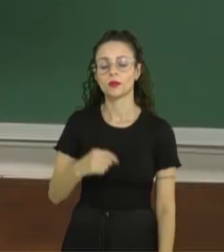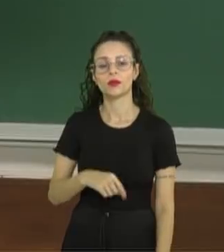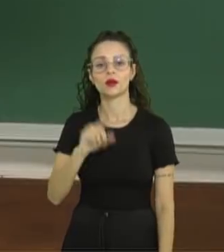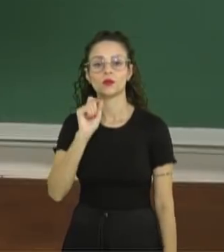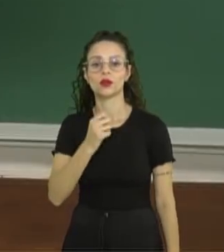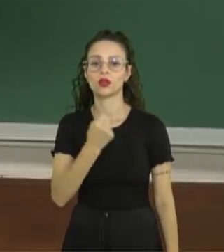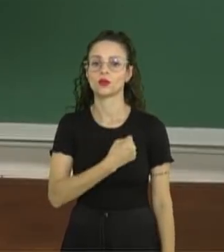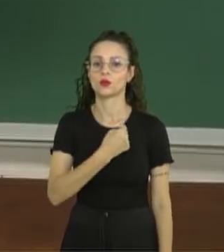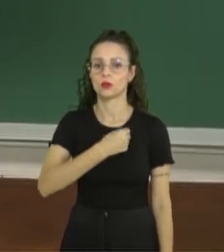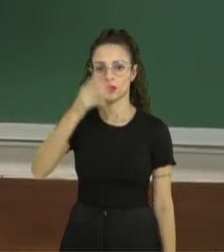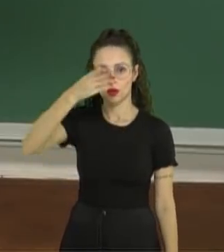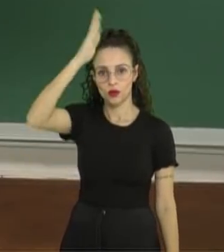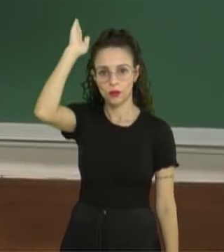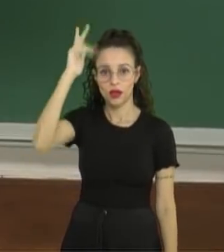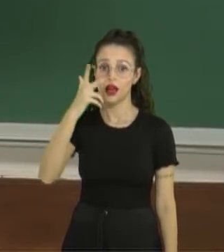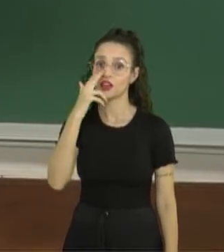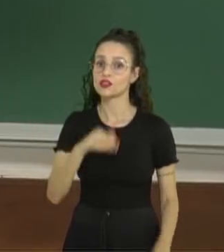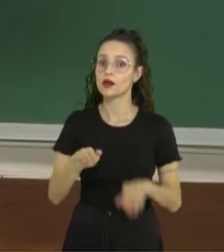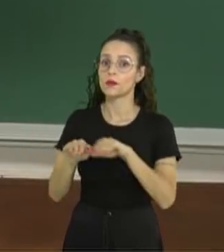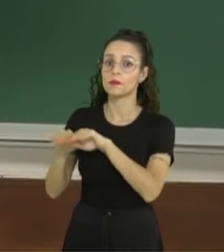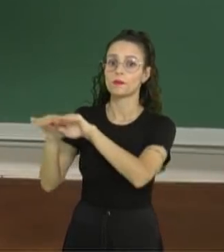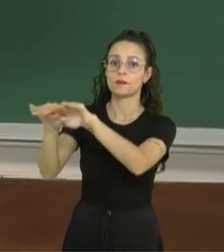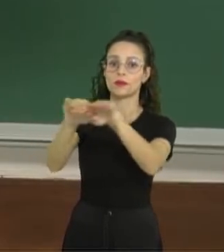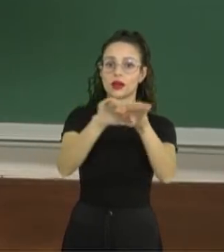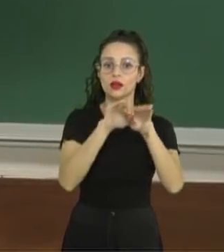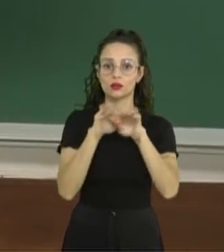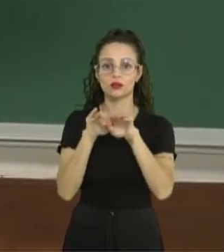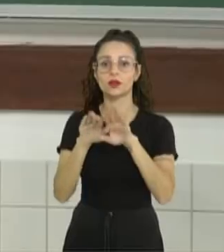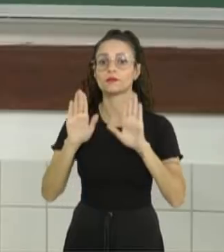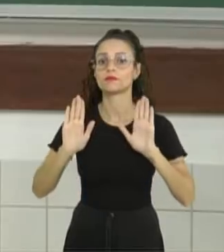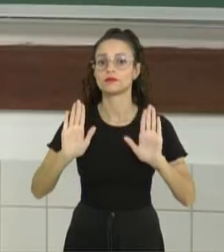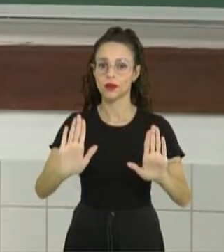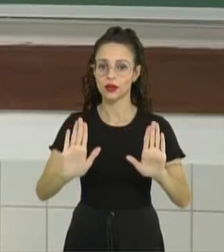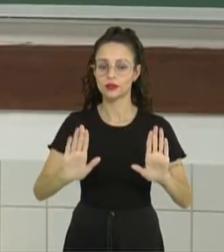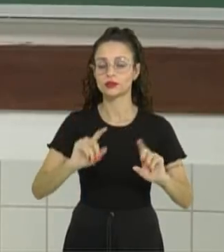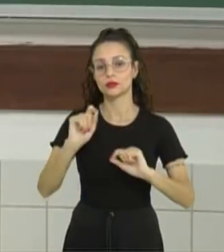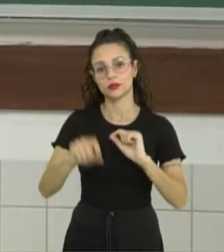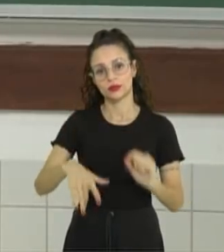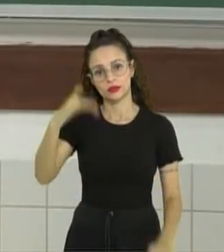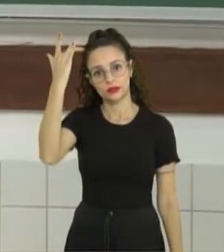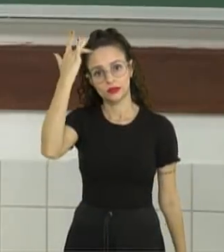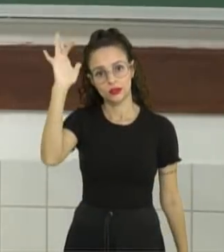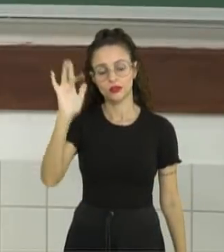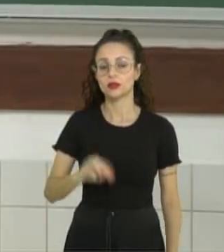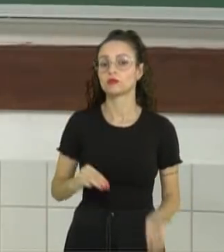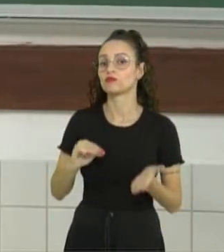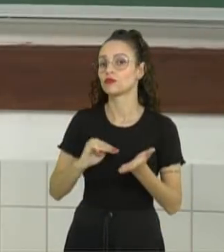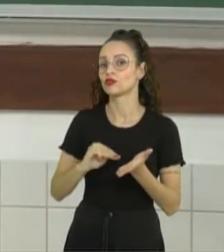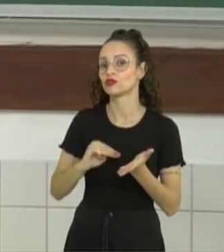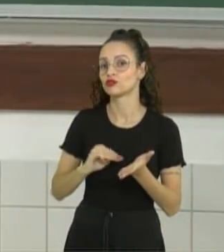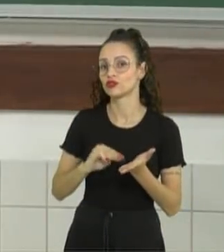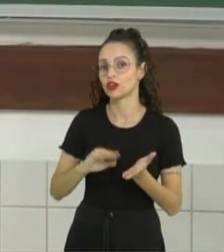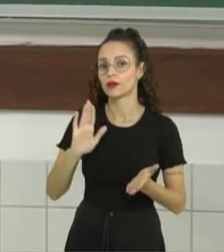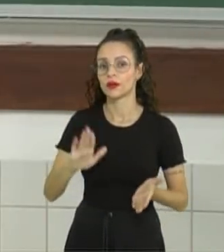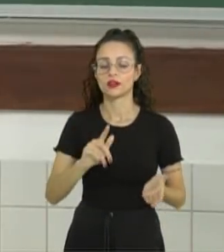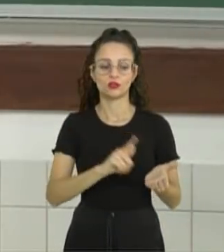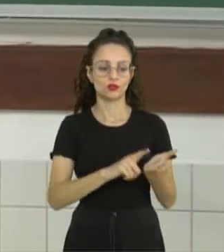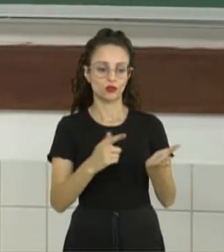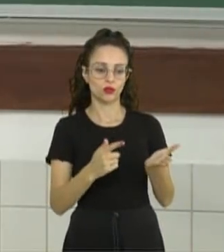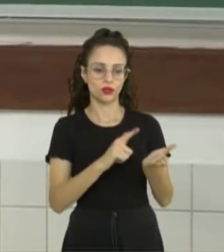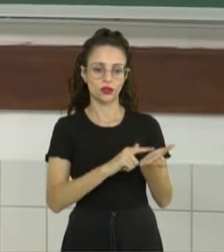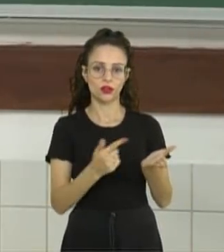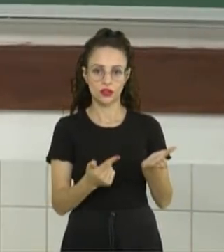que era padronizado, não é geralmente, que era o correto. No entanto, não sei os motivos. No jornalismo,